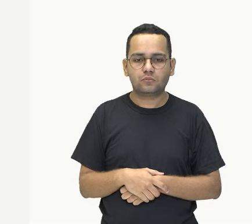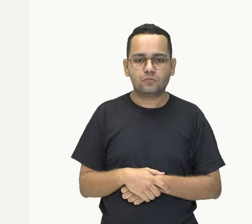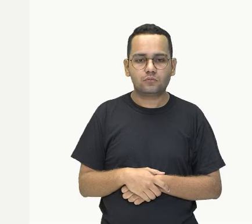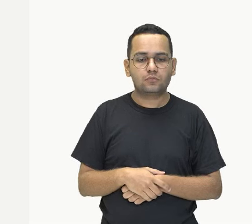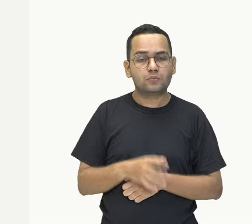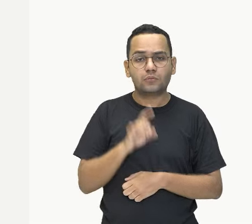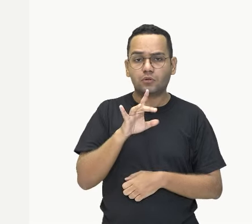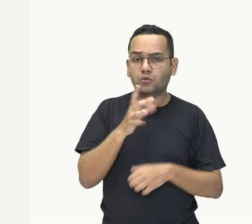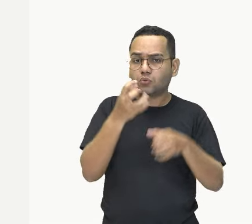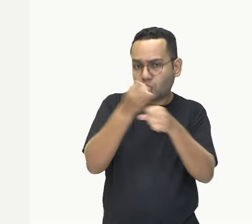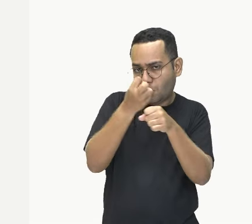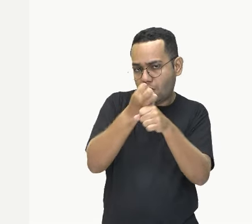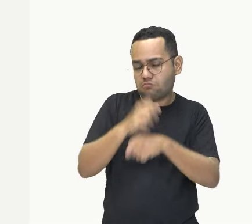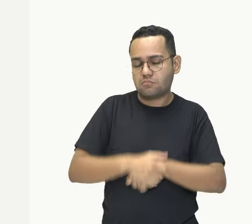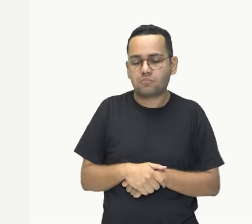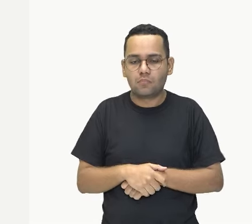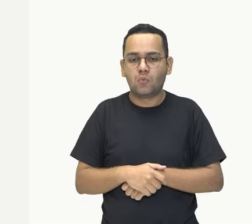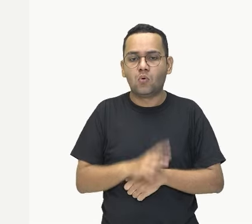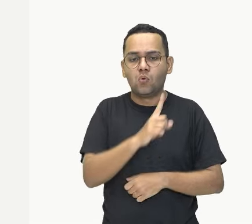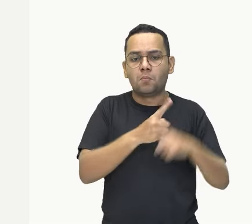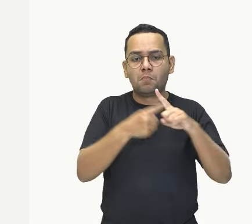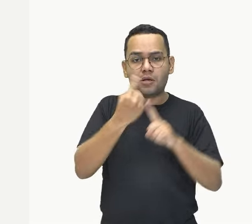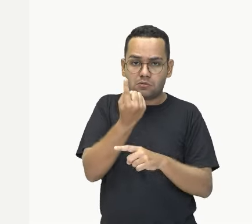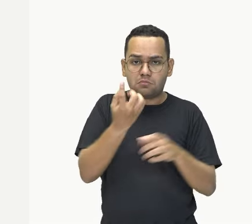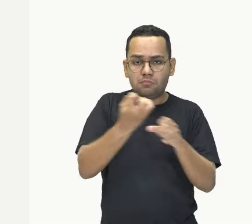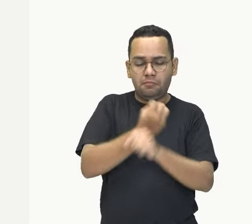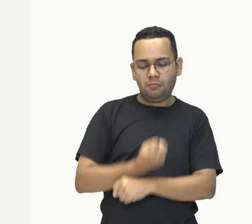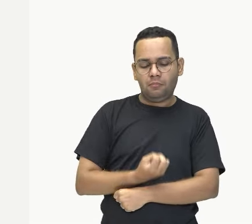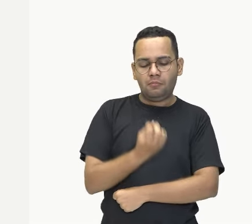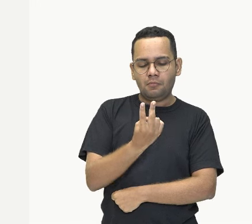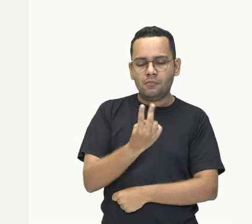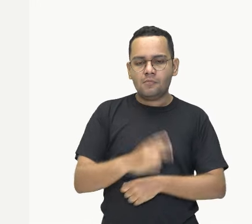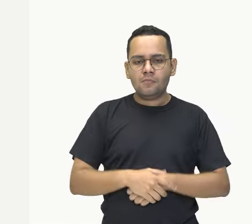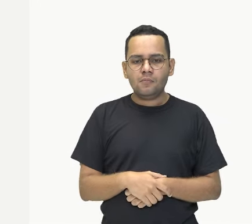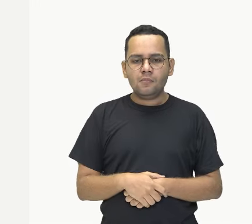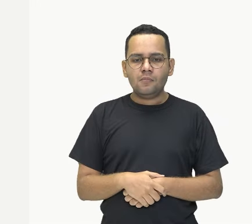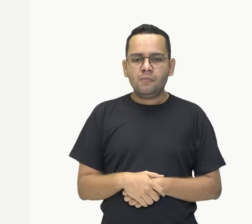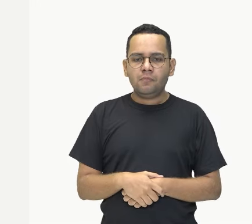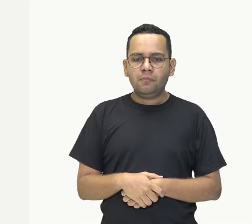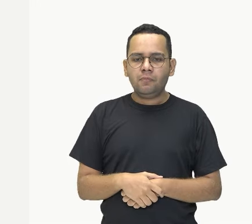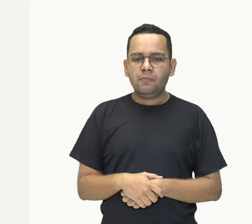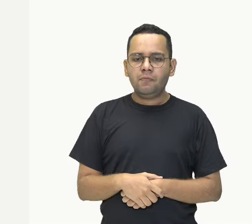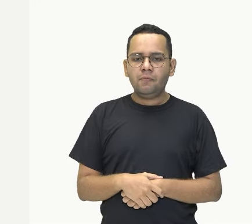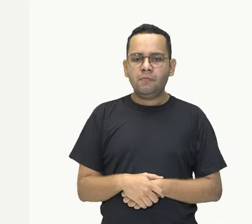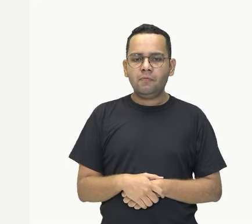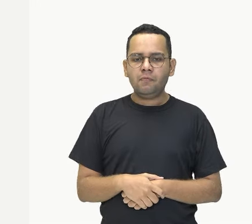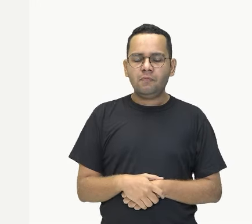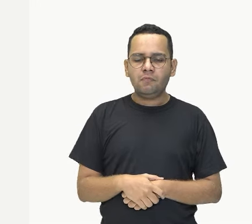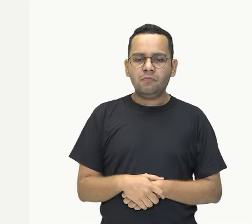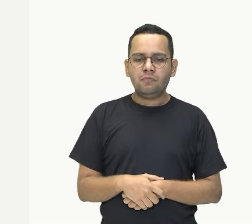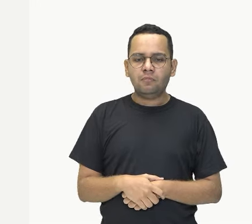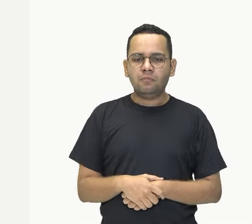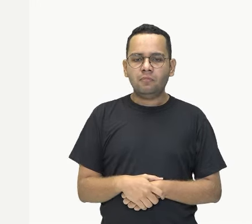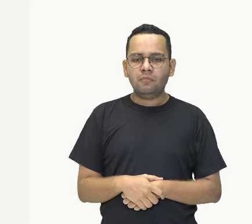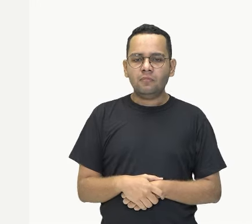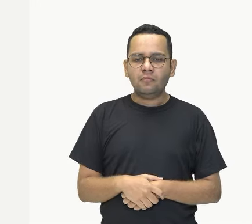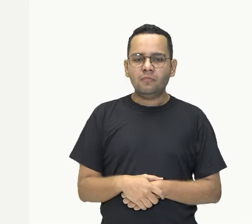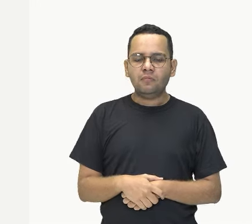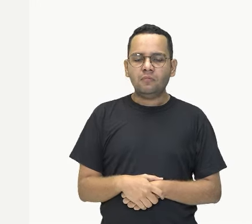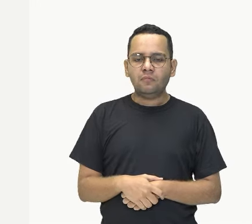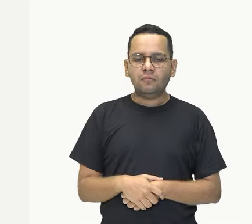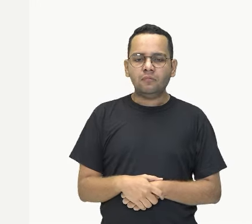somar eles. Ó. 1 mais 1, 2. Concluiu do x. Tá? O do